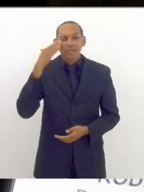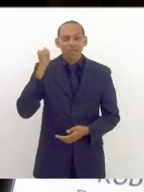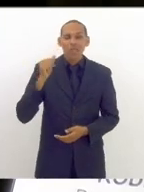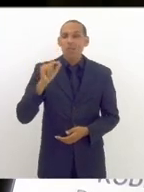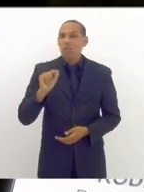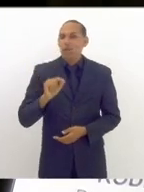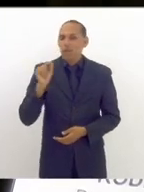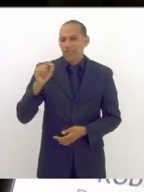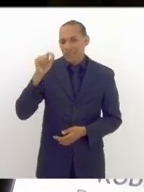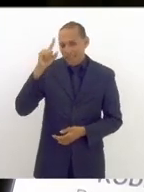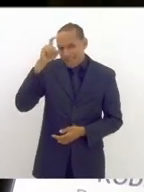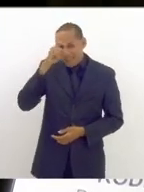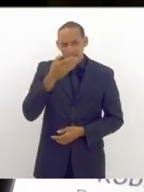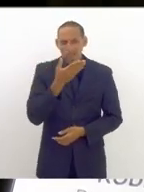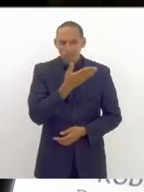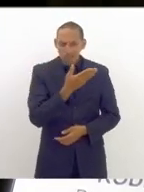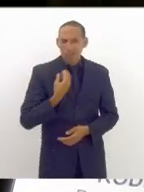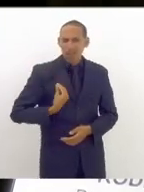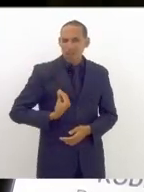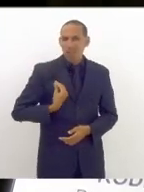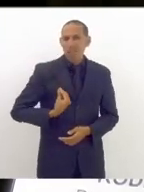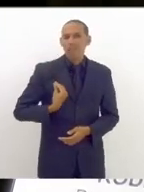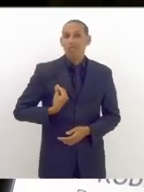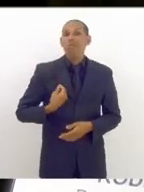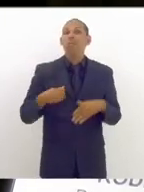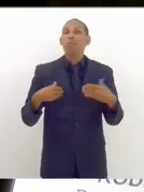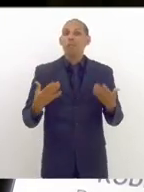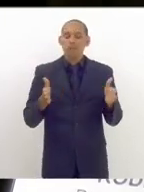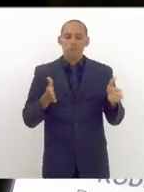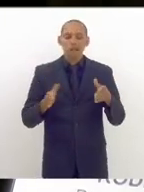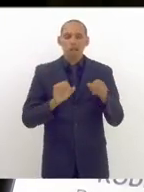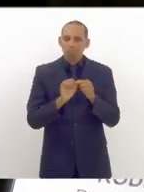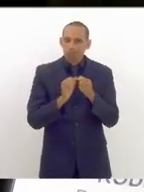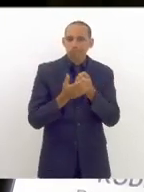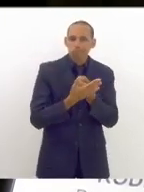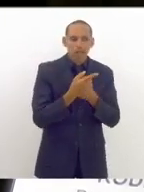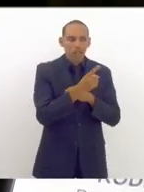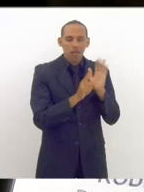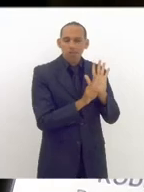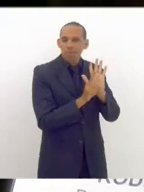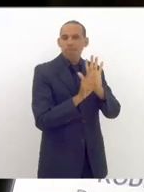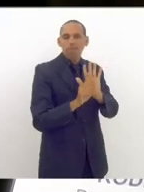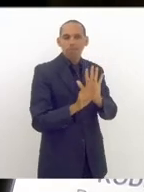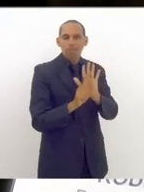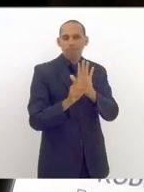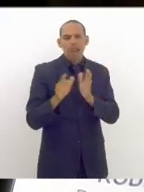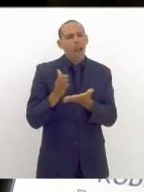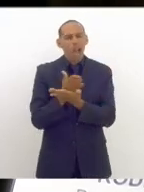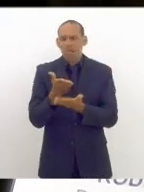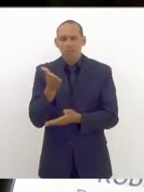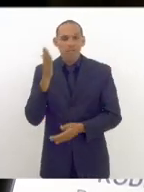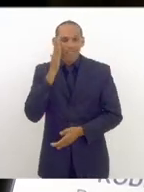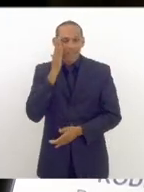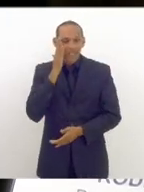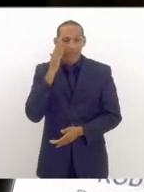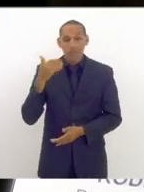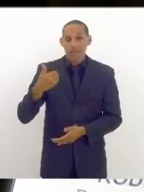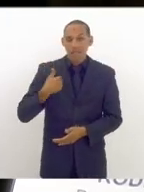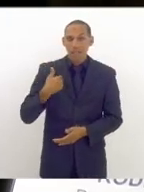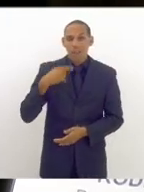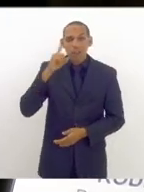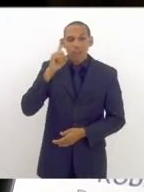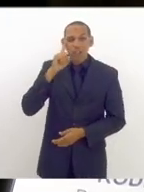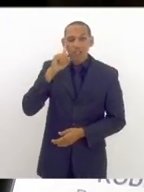enormes dificuldades que ele passou à frente da Covid, alguns aqui sabem, mas a maioria talvez não saiba, que eu fiquei 62